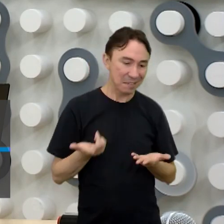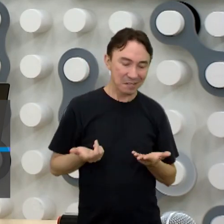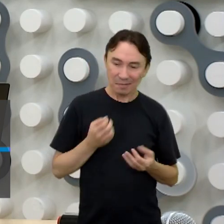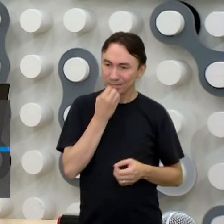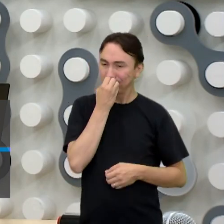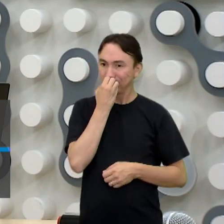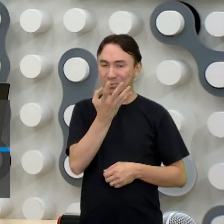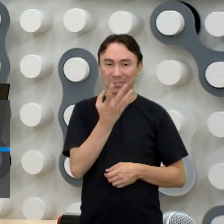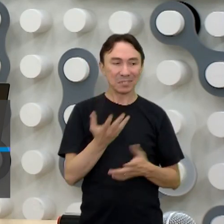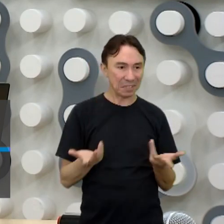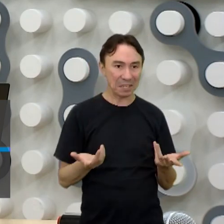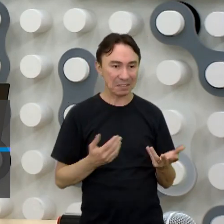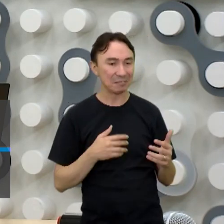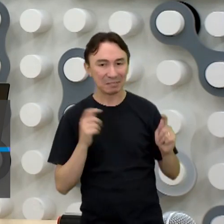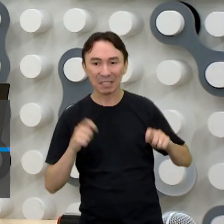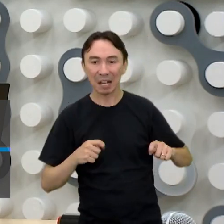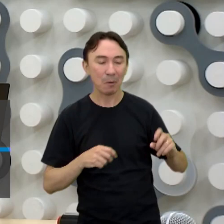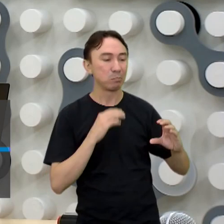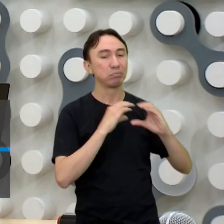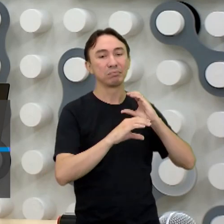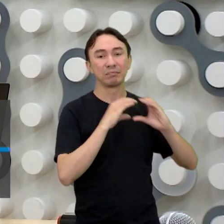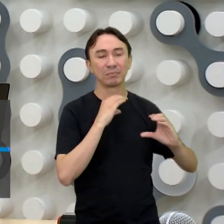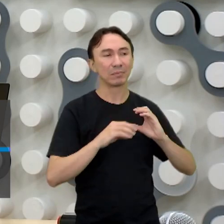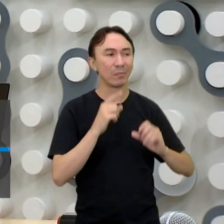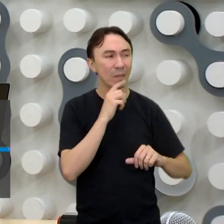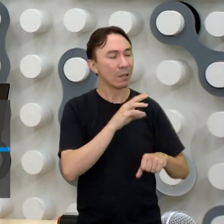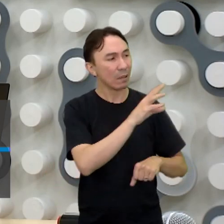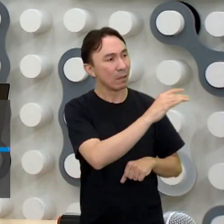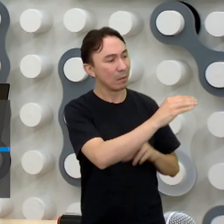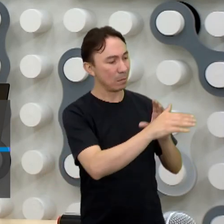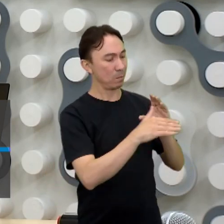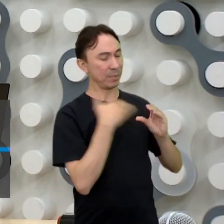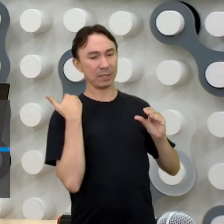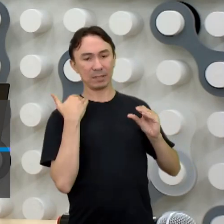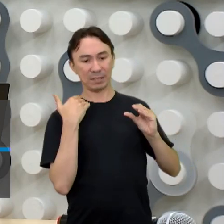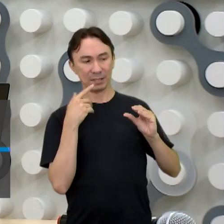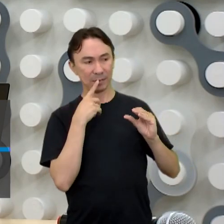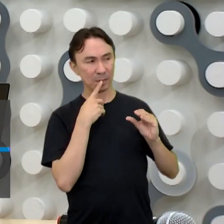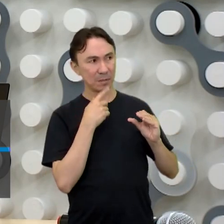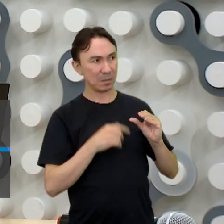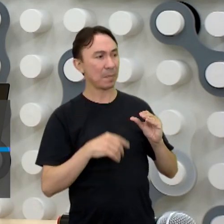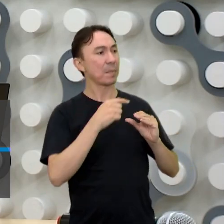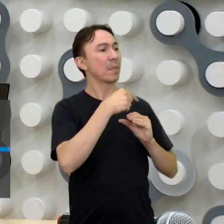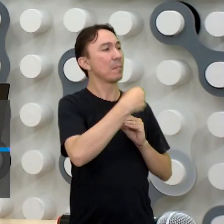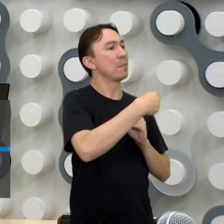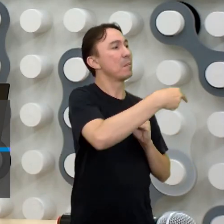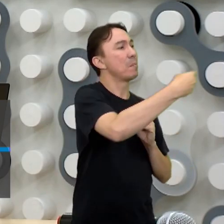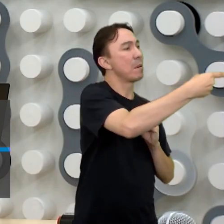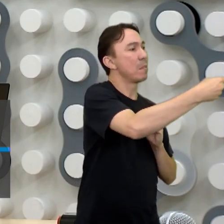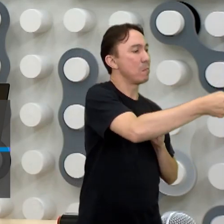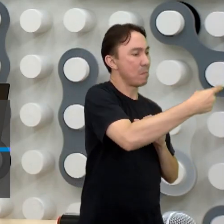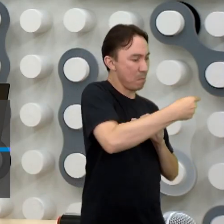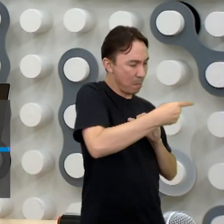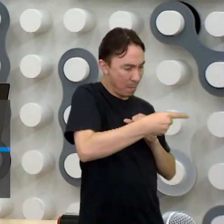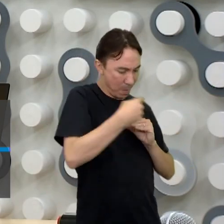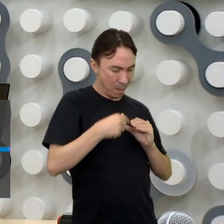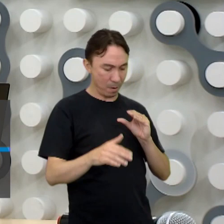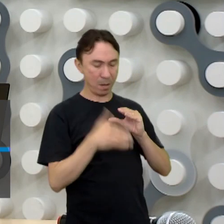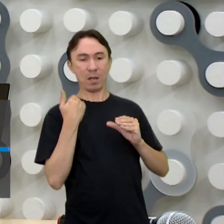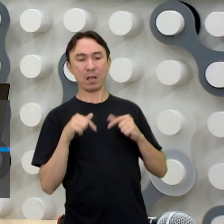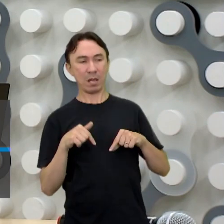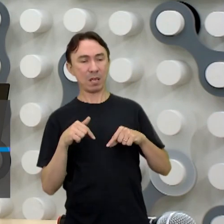qual foi o caminho que essa notícia, do surgimento do fato até chegar a mim. E é sobre isso que a gente tem que estar